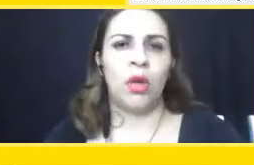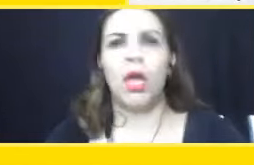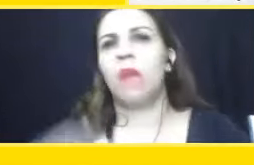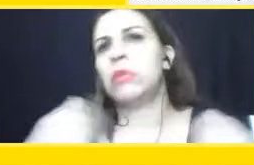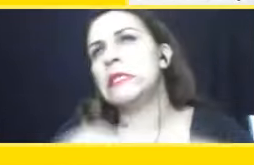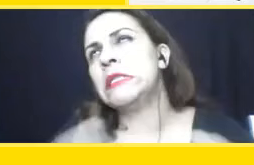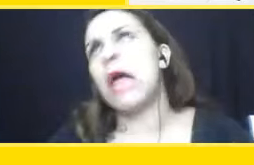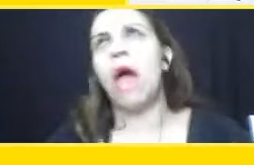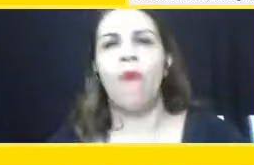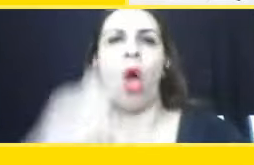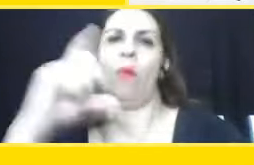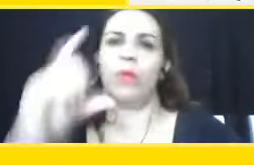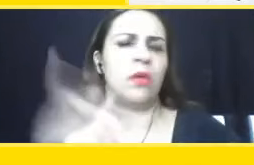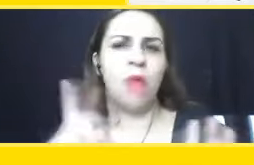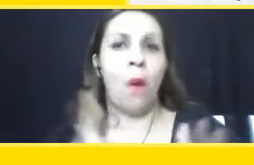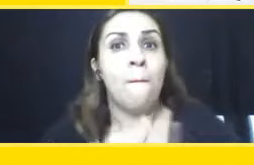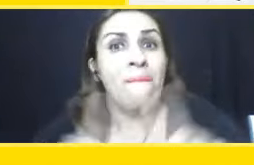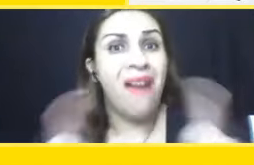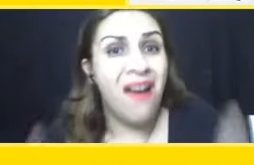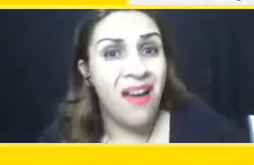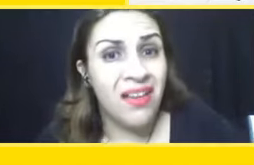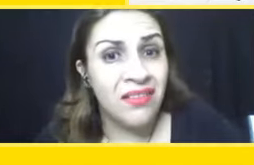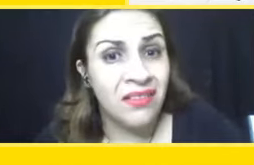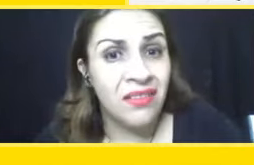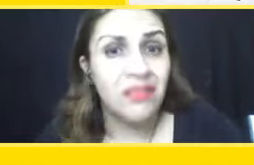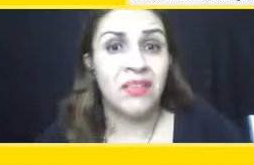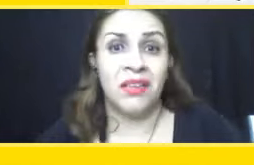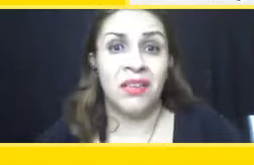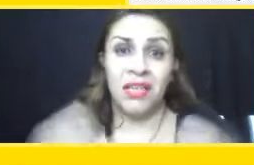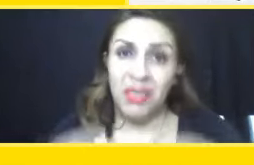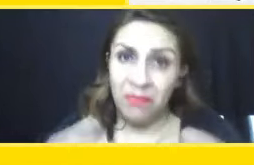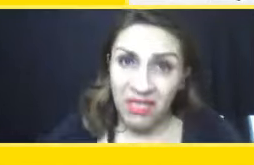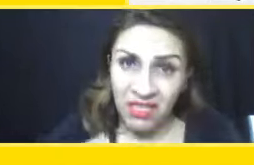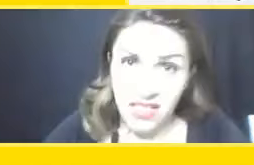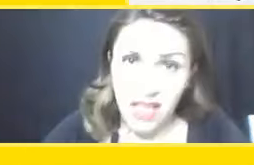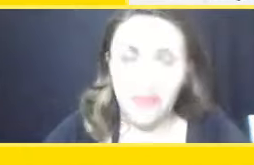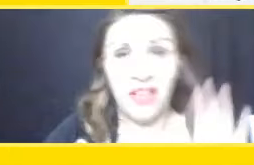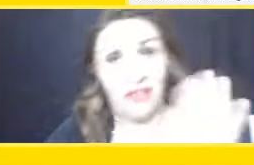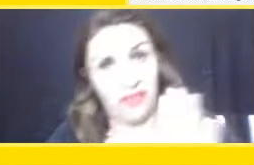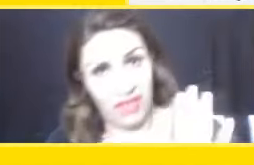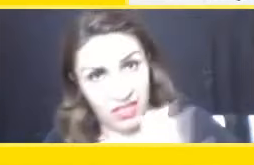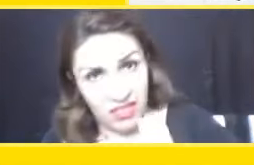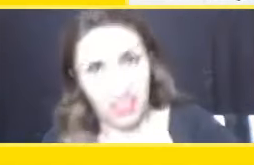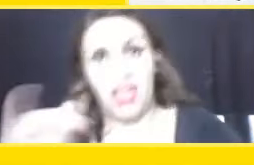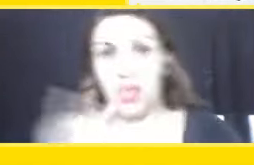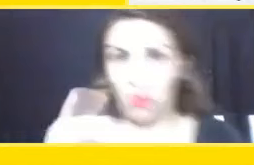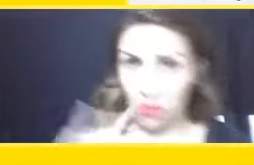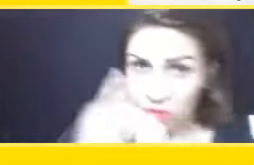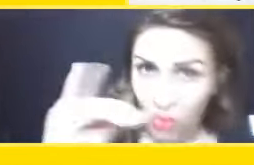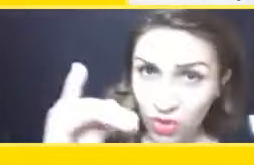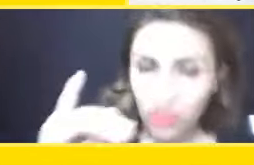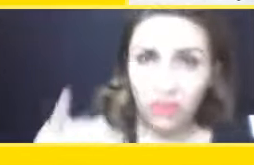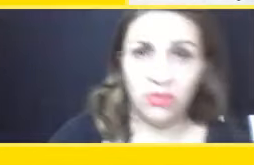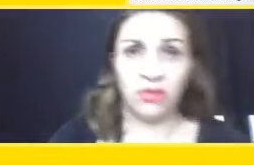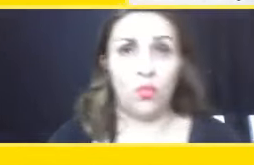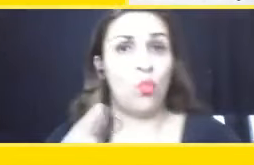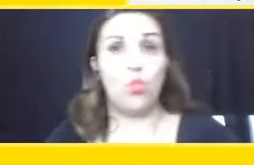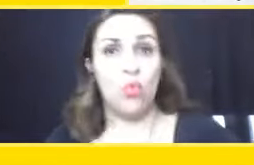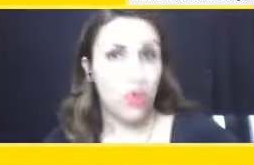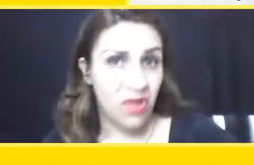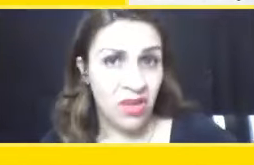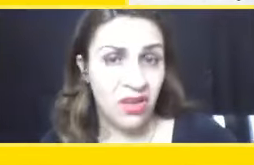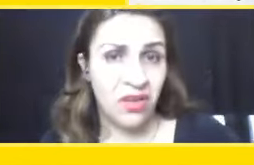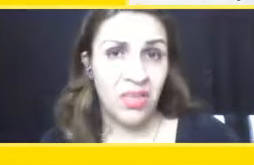aumentar, não é isso. Mas teria que fazer, era importante fazer a reforma, porque se não